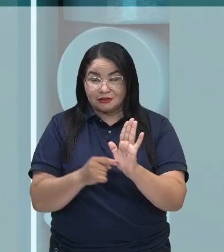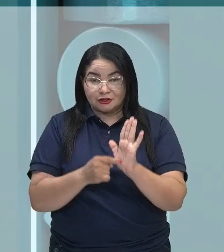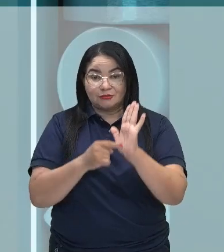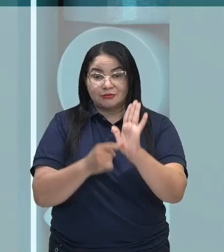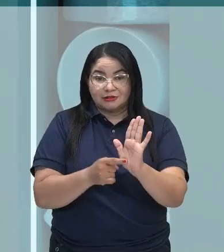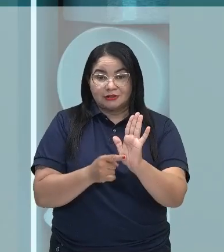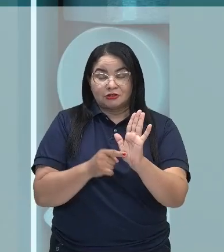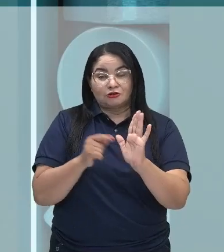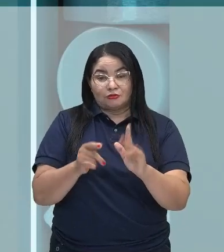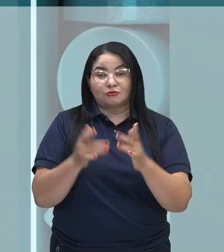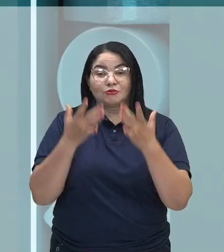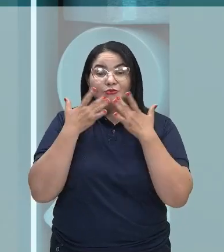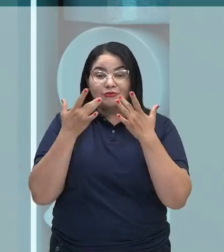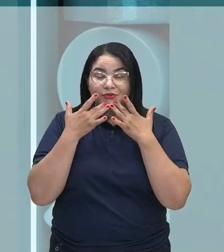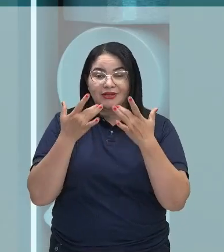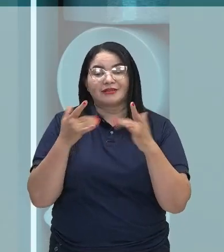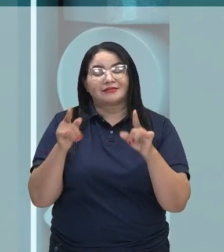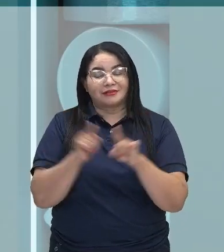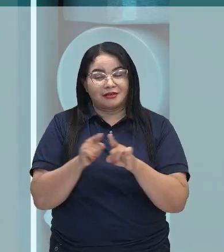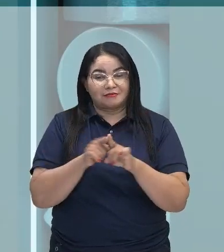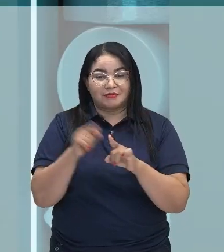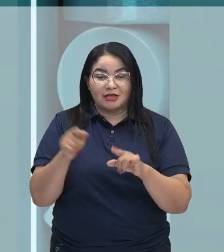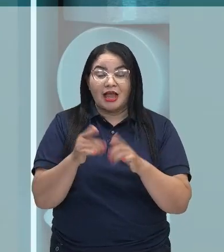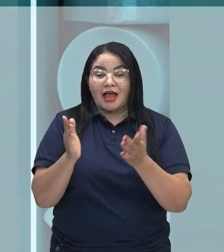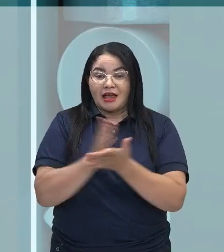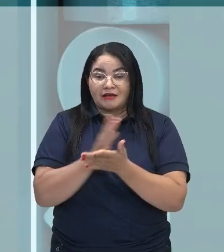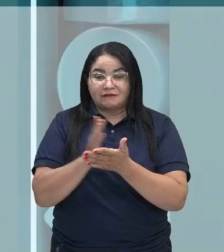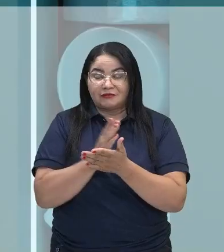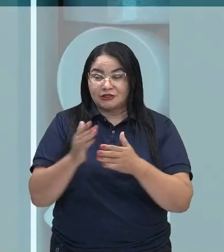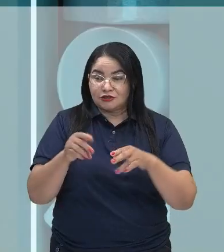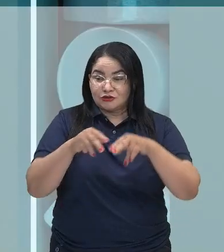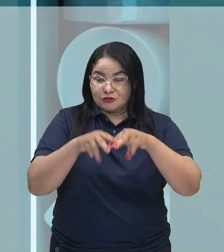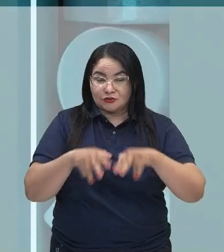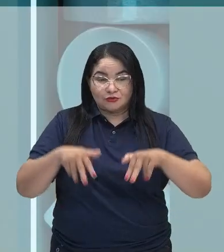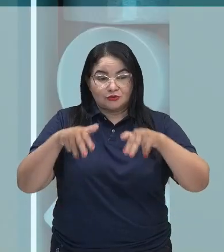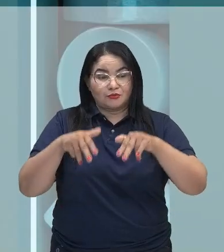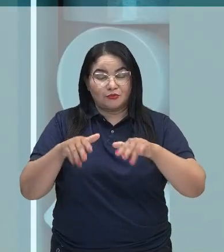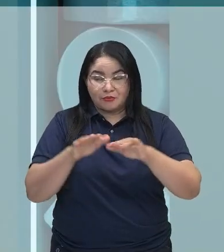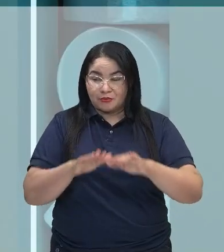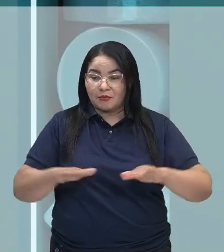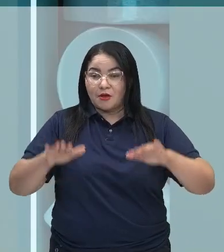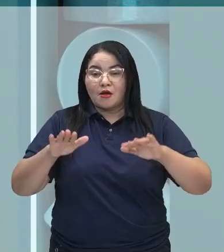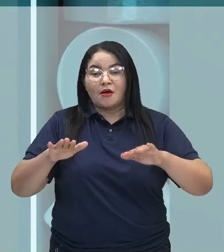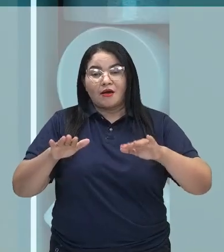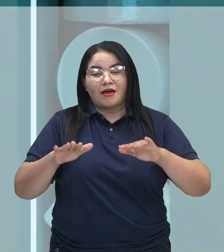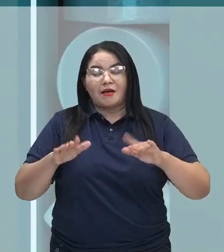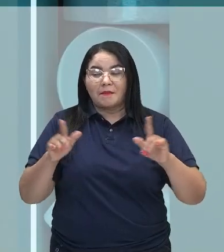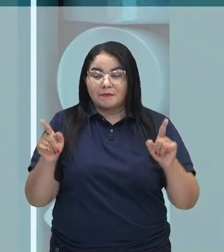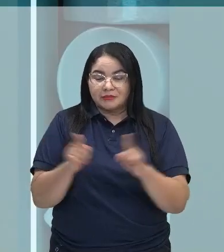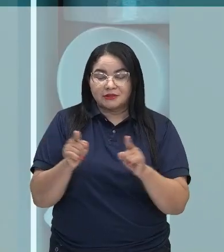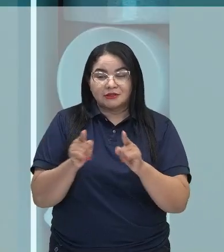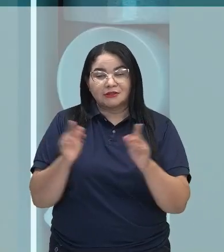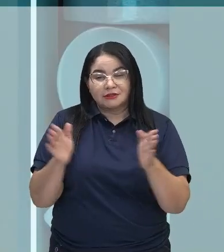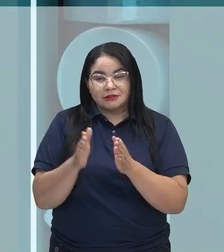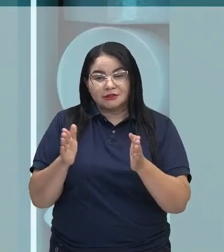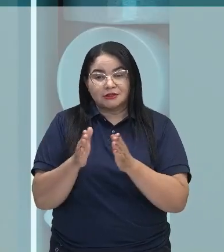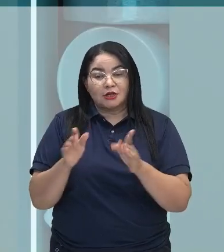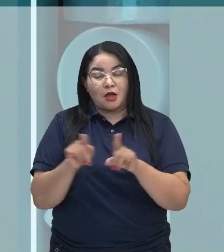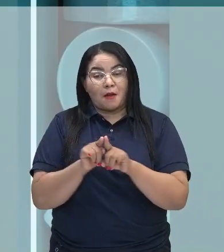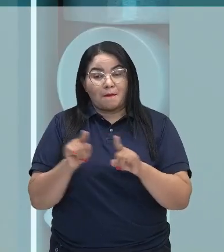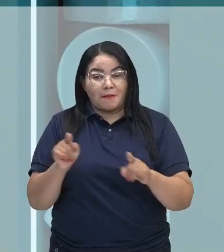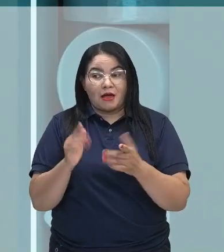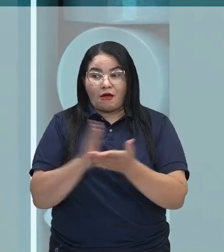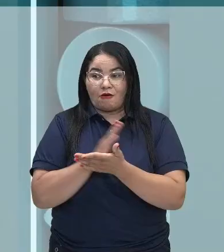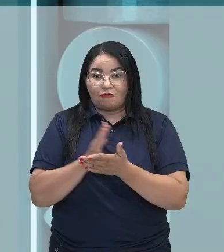no teatro, às vezes o palco do teatro é pequeno, outras vezes existem teatros com os